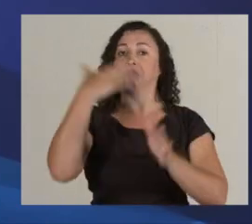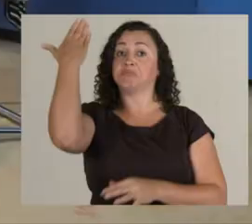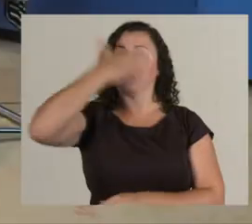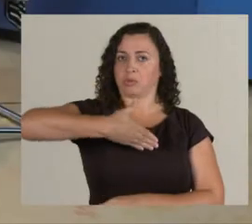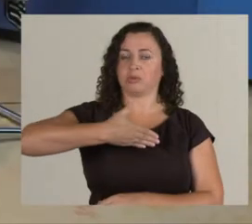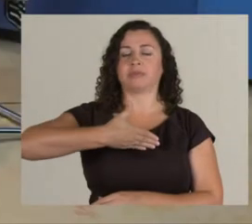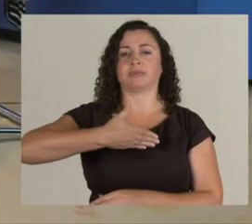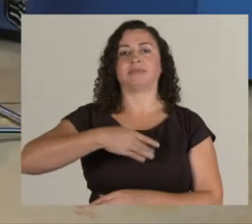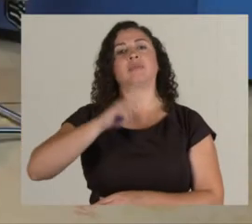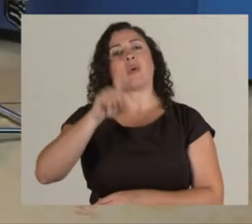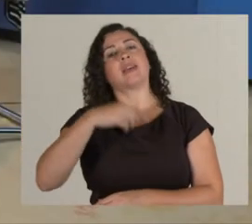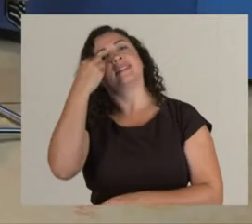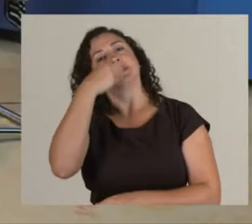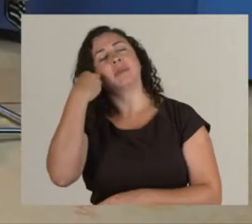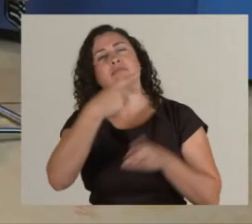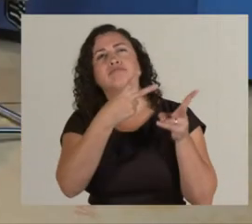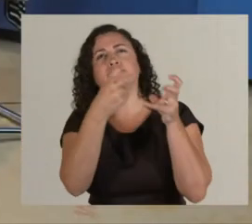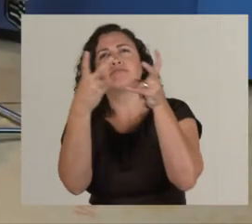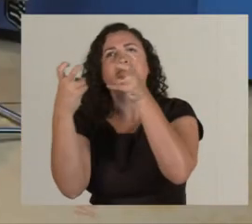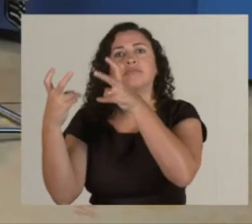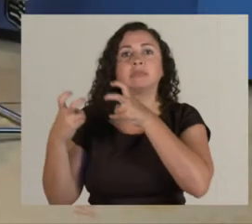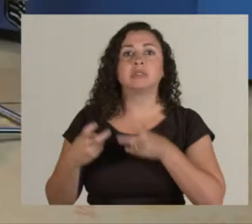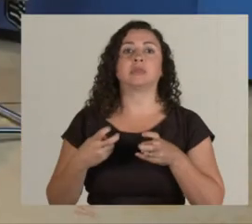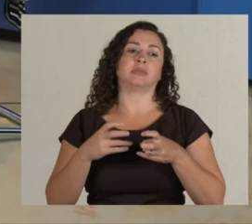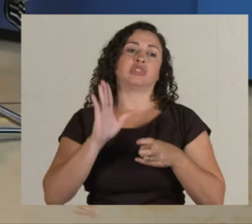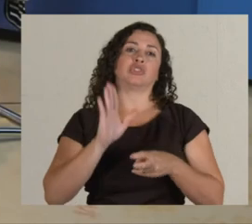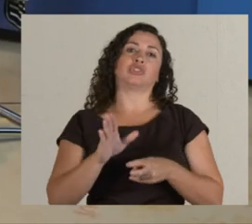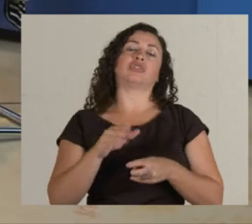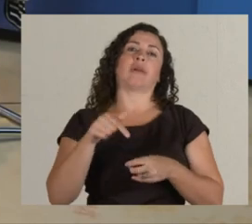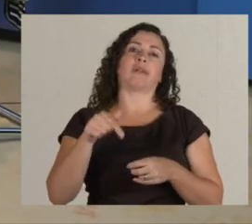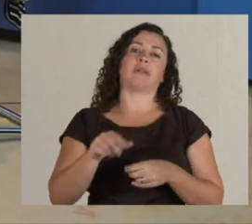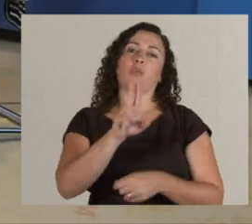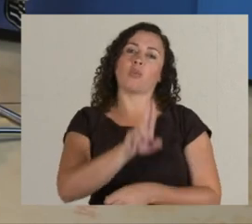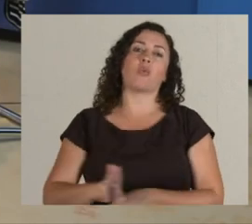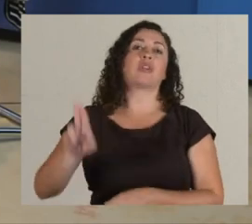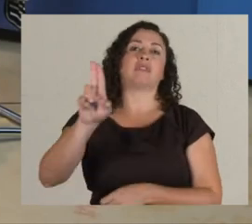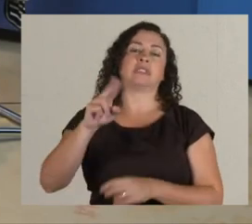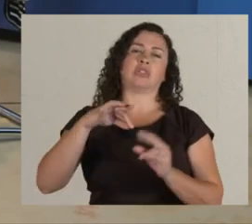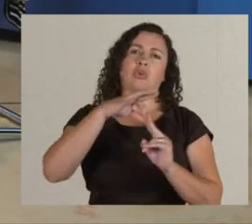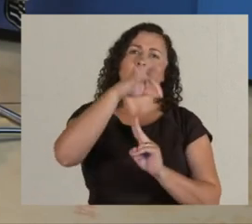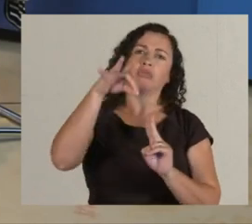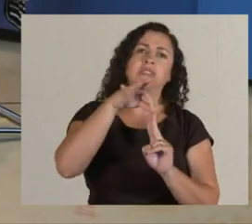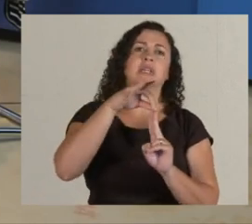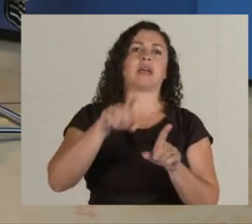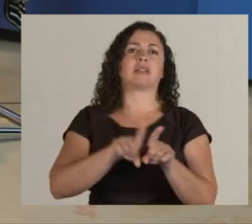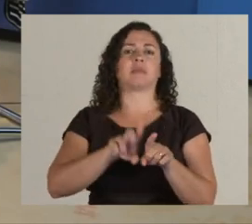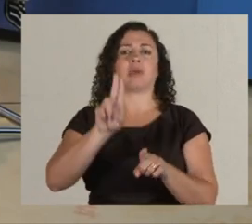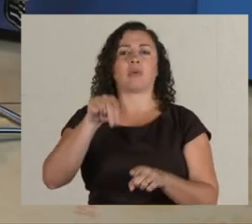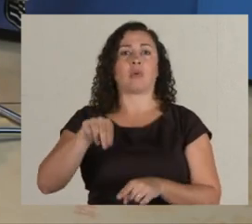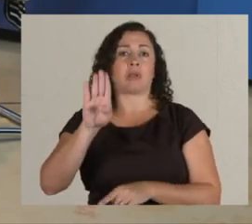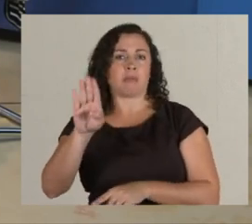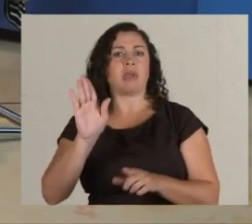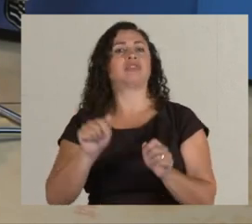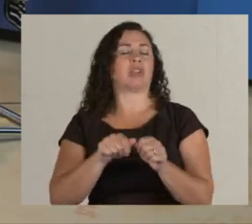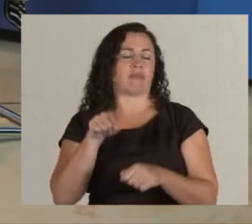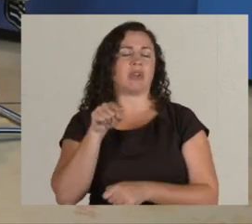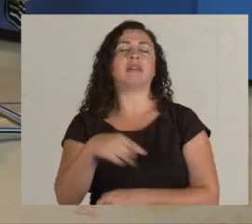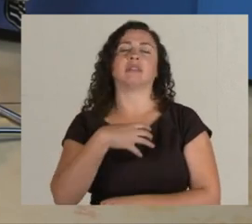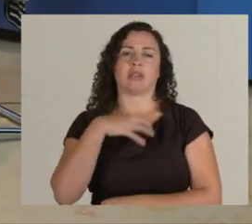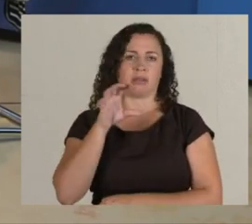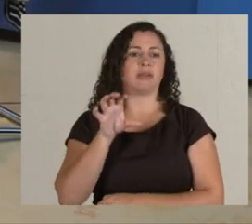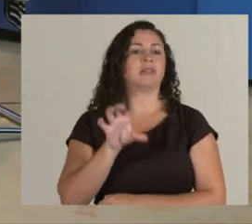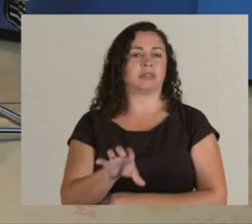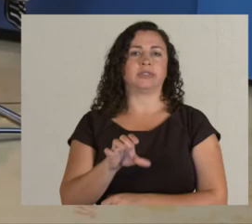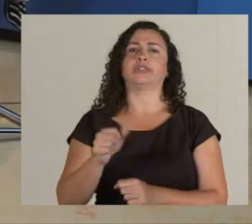processo. Ah. Essa é a experiência que okay. É melhor sucedida que tanto a UFSCar quanto a UNB fazem já assim. Já tem esse